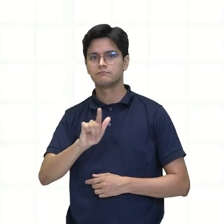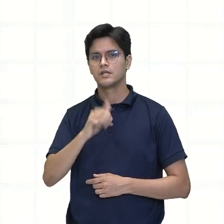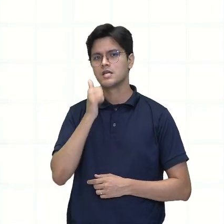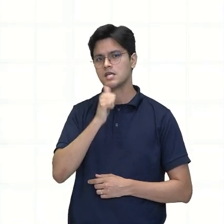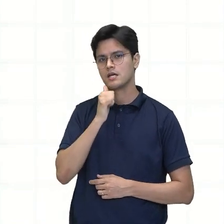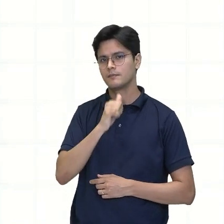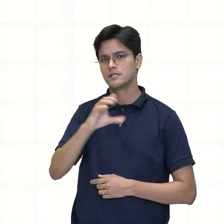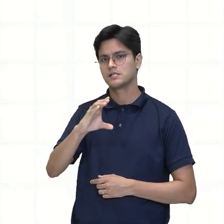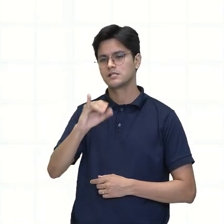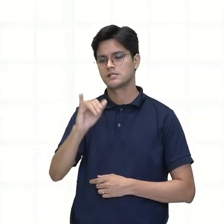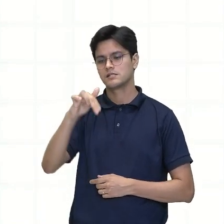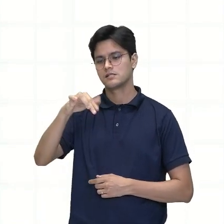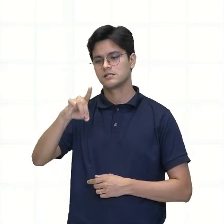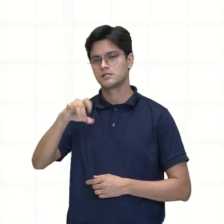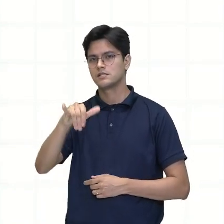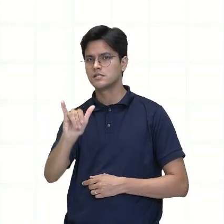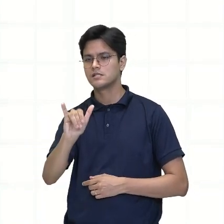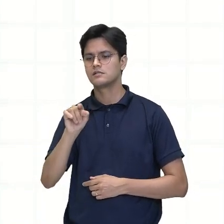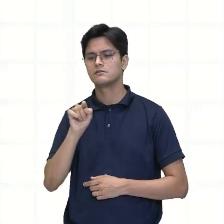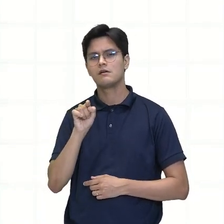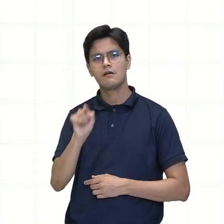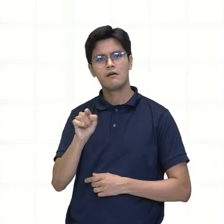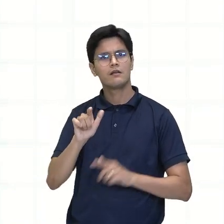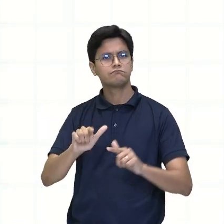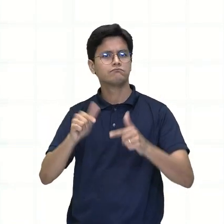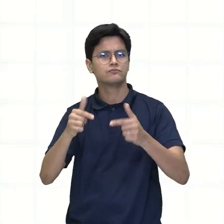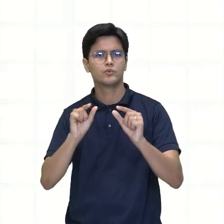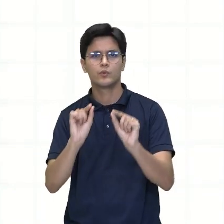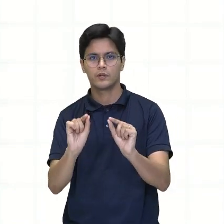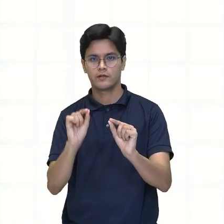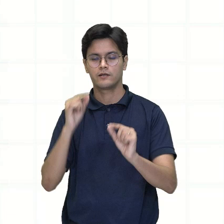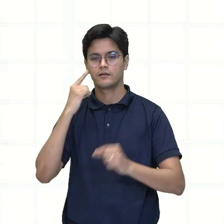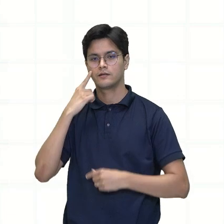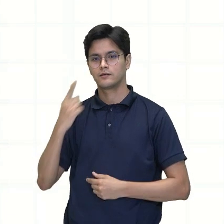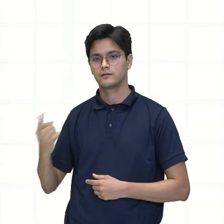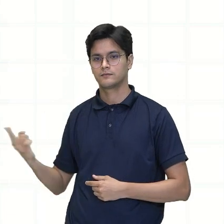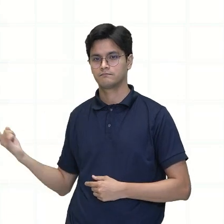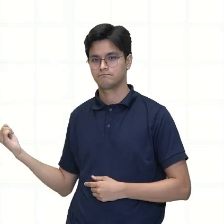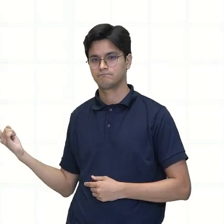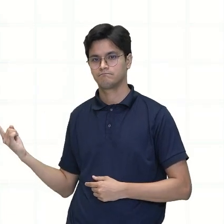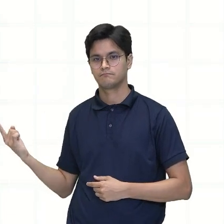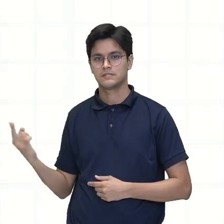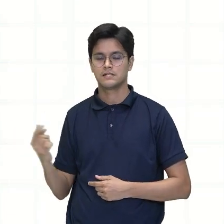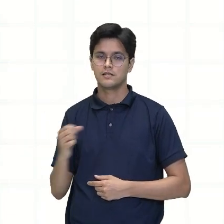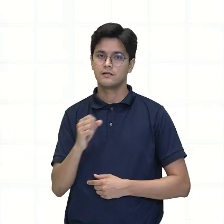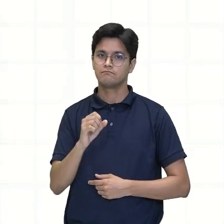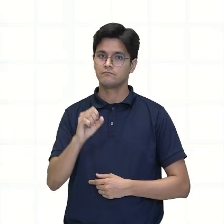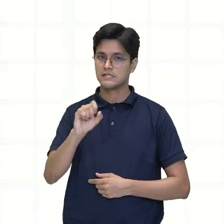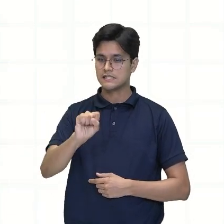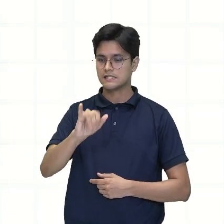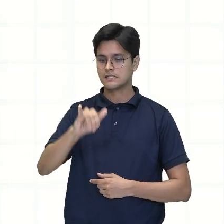lá. Cindy é uma pessoa só, então eu vou usar o is, tá bom? Cindy is